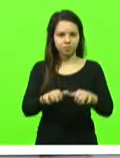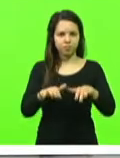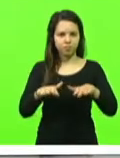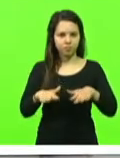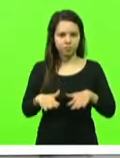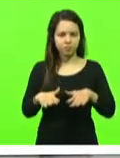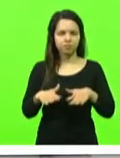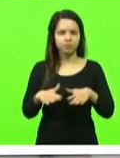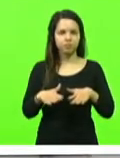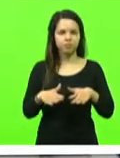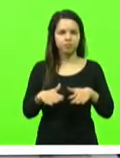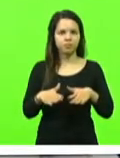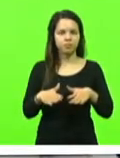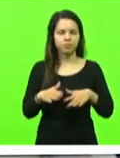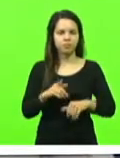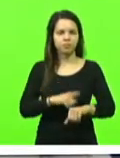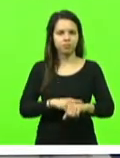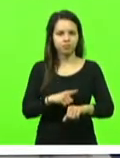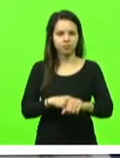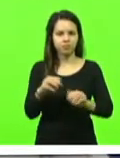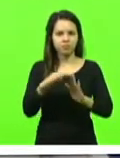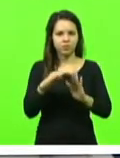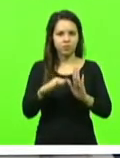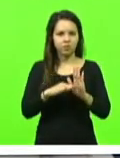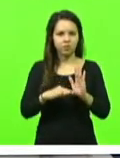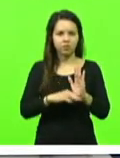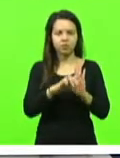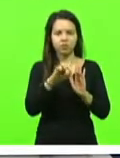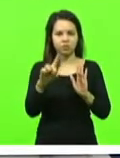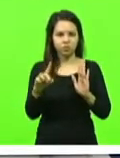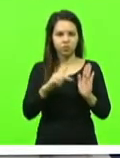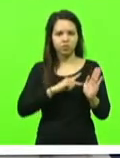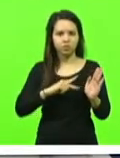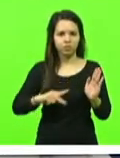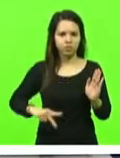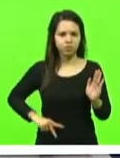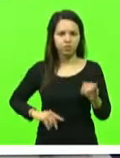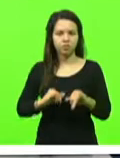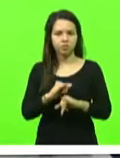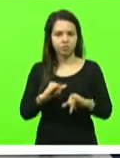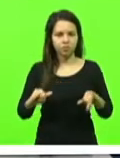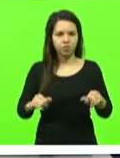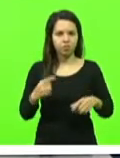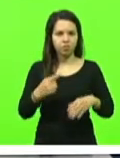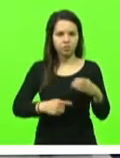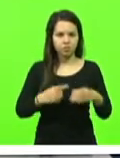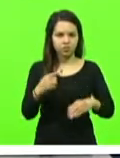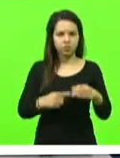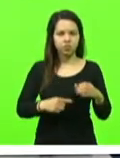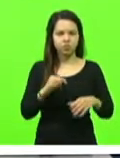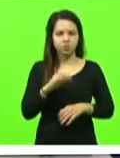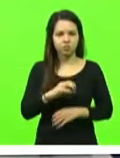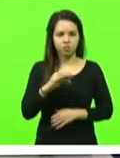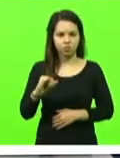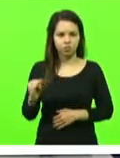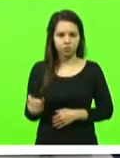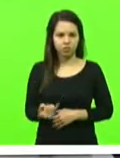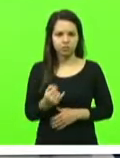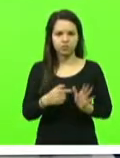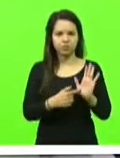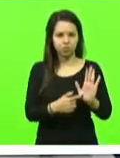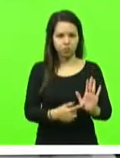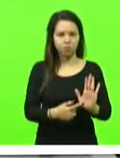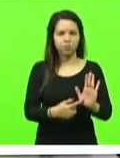adentrou no próximo horário. Ordem do dia, o senhor presidente comunicou que a Comissão de Constituição e Justiça apresentou parecer